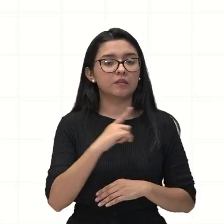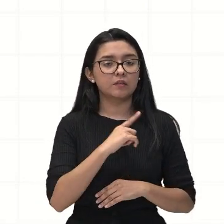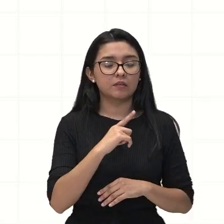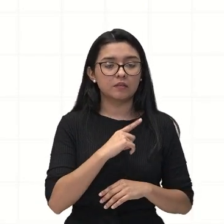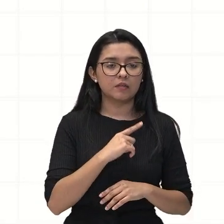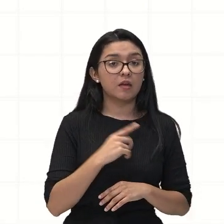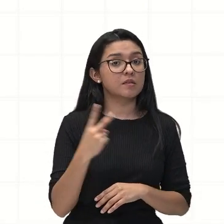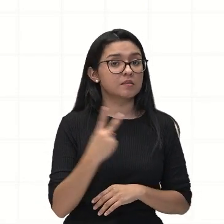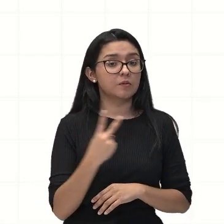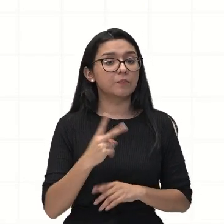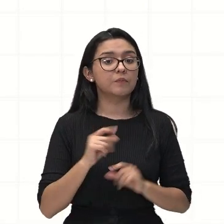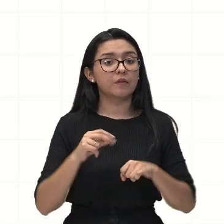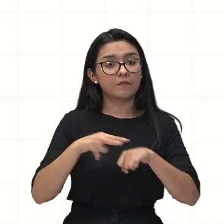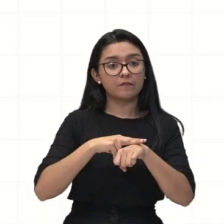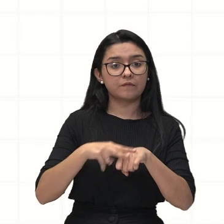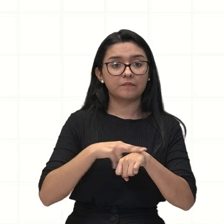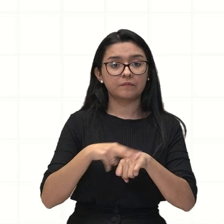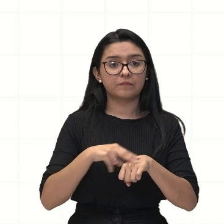ó, com